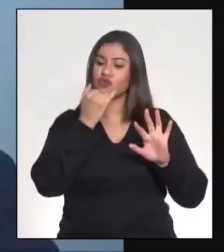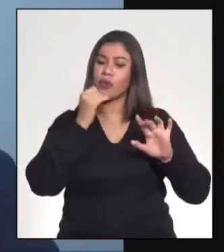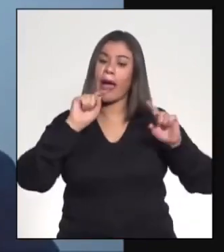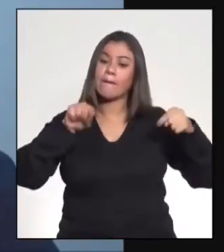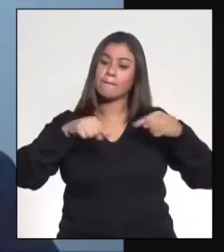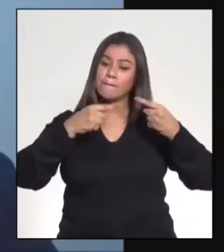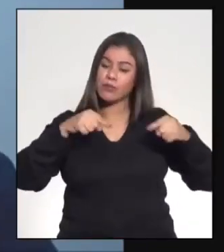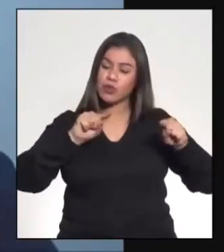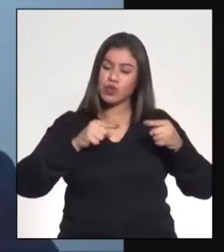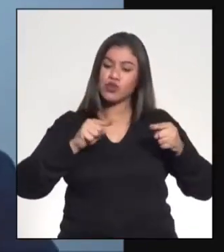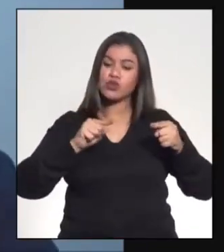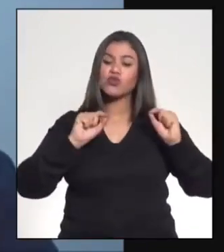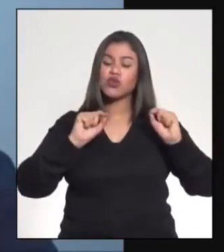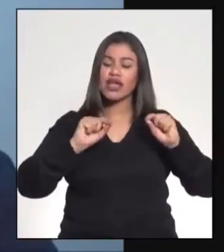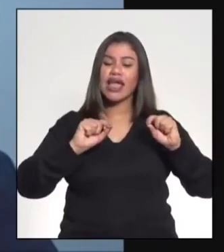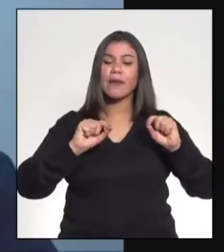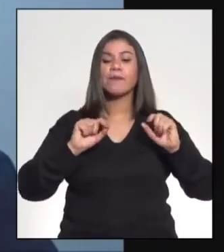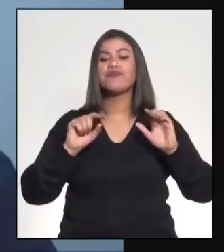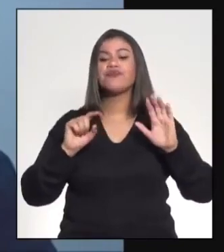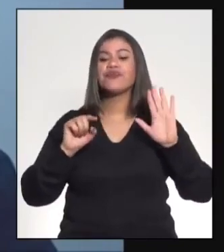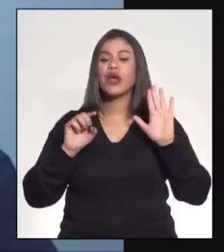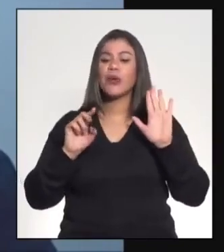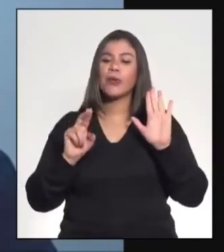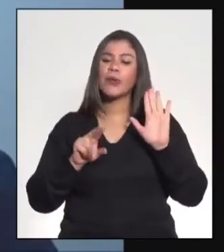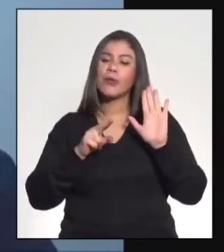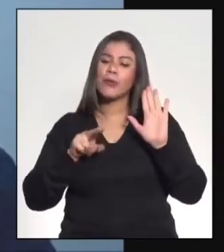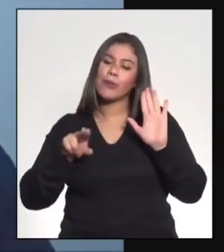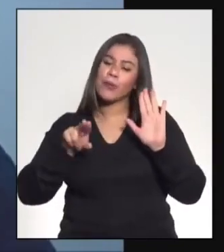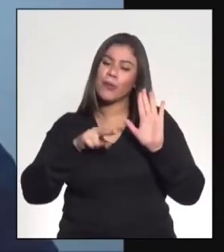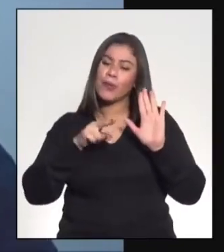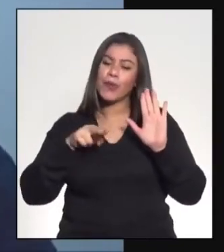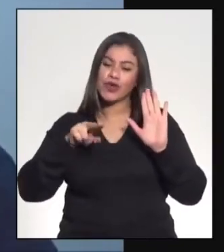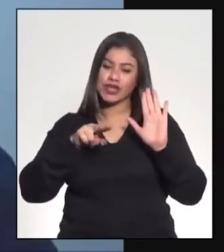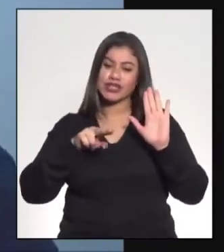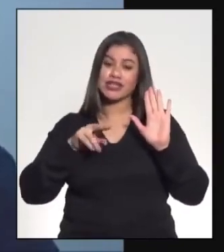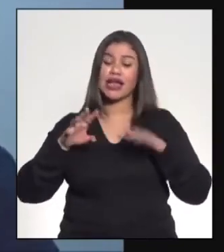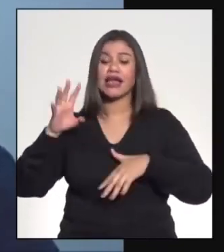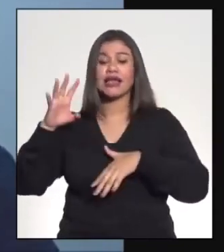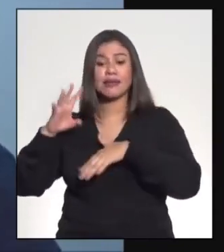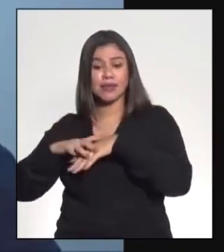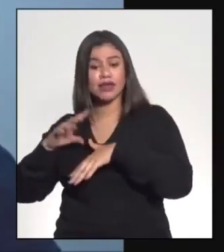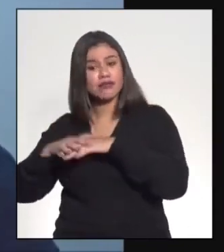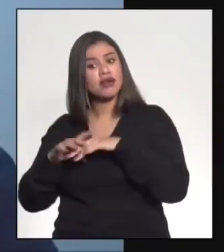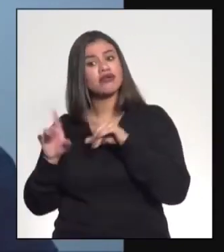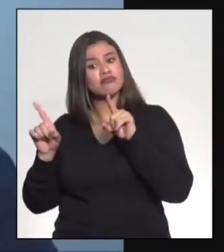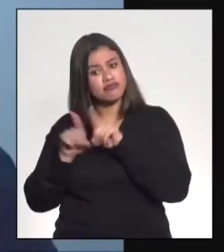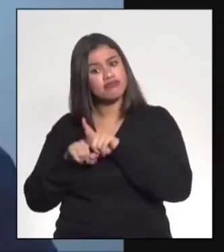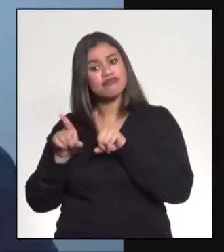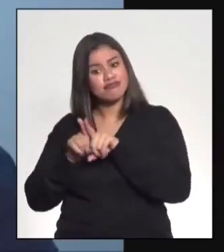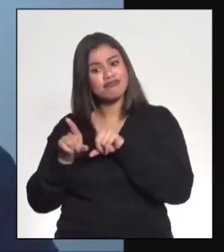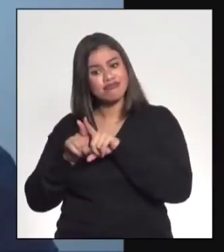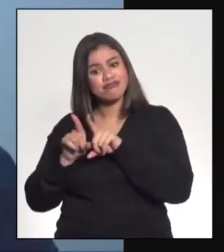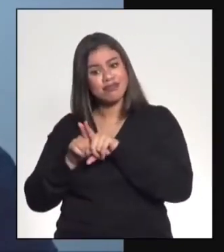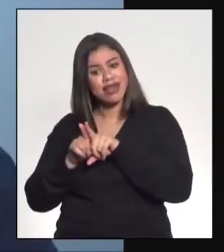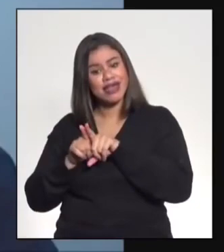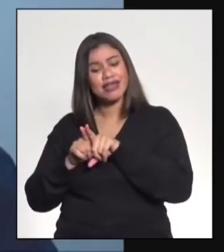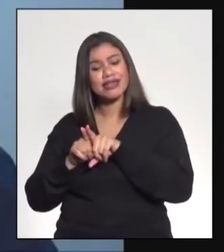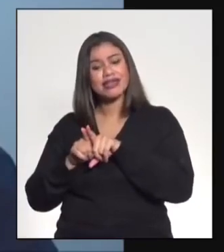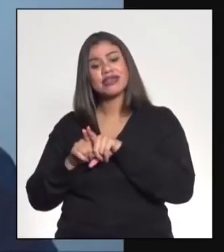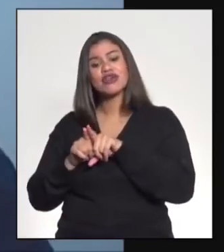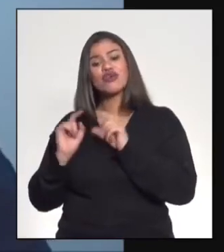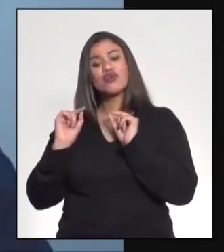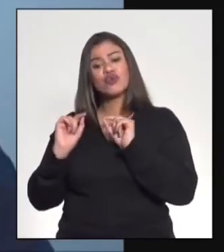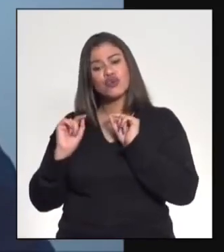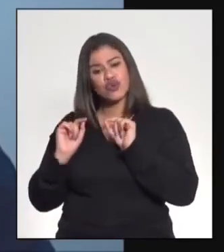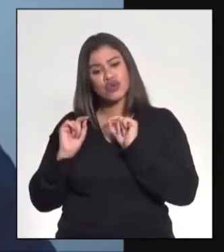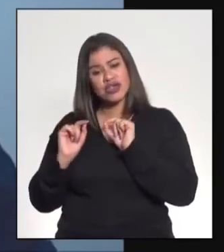uma relação que nós podemos ver, que não sei se cabe aqui no momento, mas futuramente na matemática,